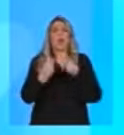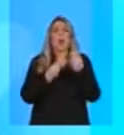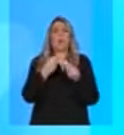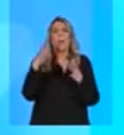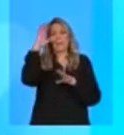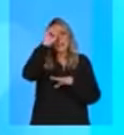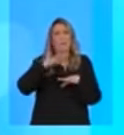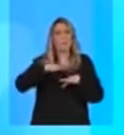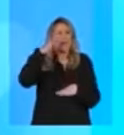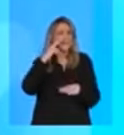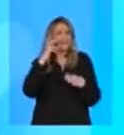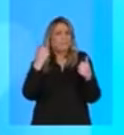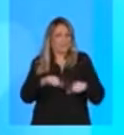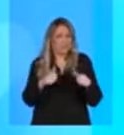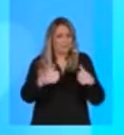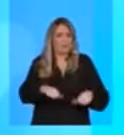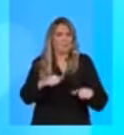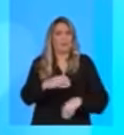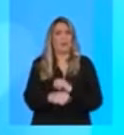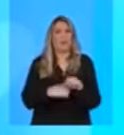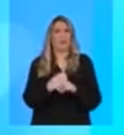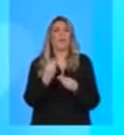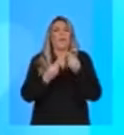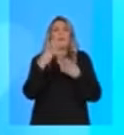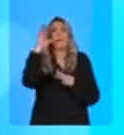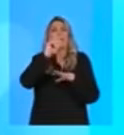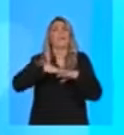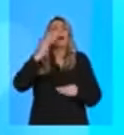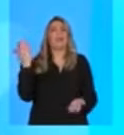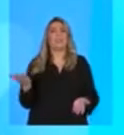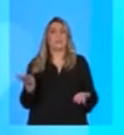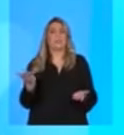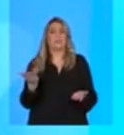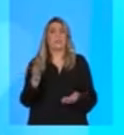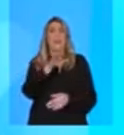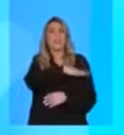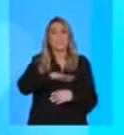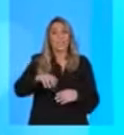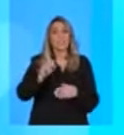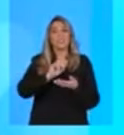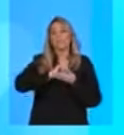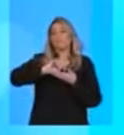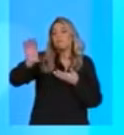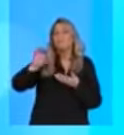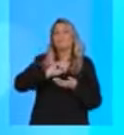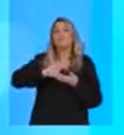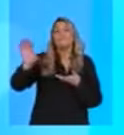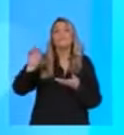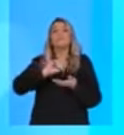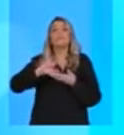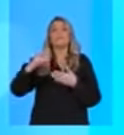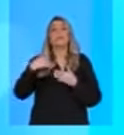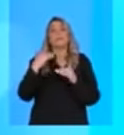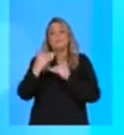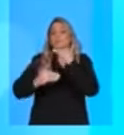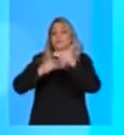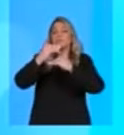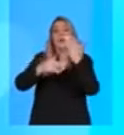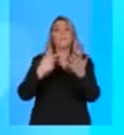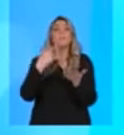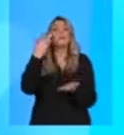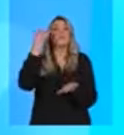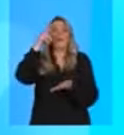agora tô tentando entender como é que ele aprende mais o fato é que as crianças estão saindo do ano da alfabetização sem saber ler e